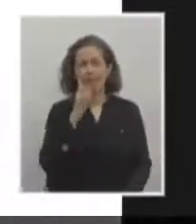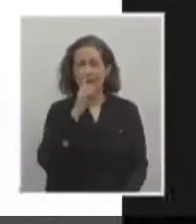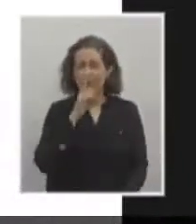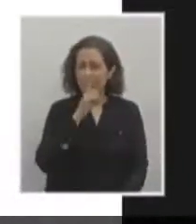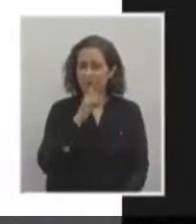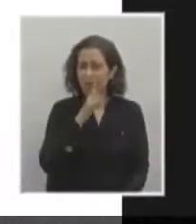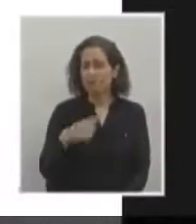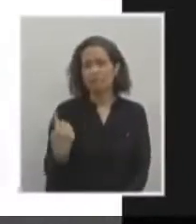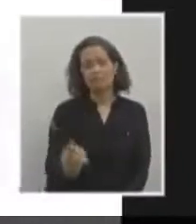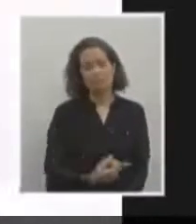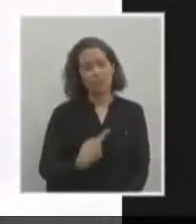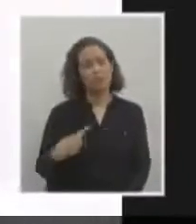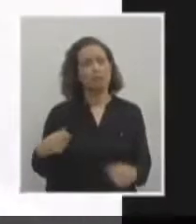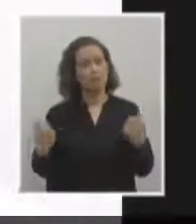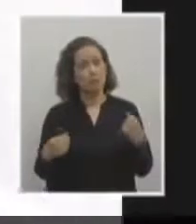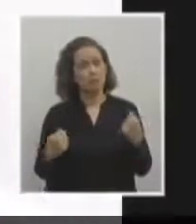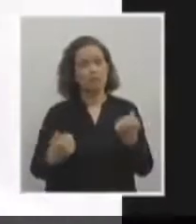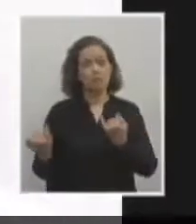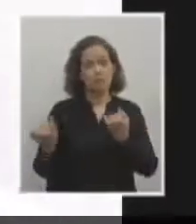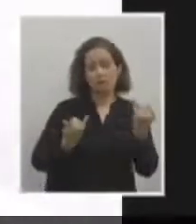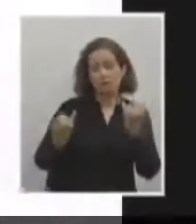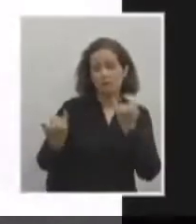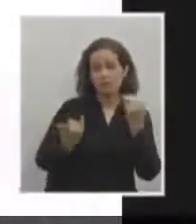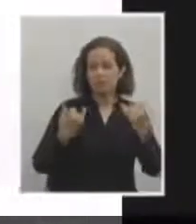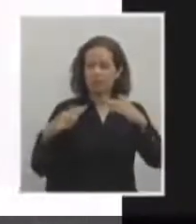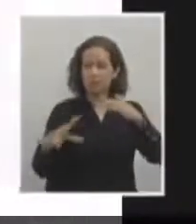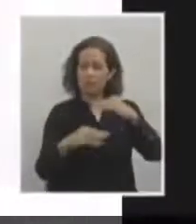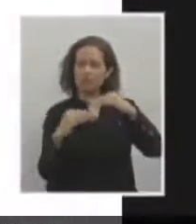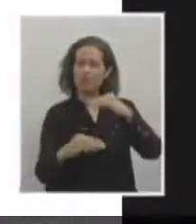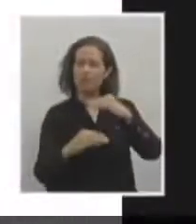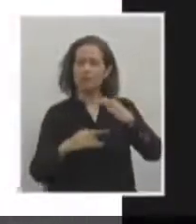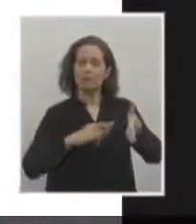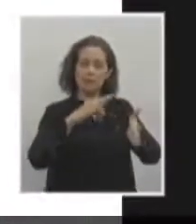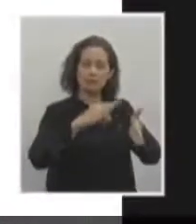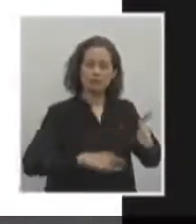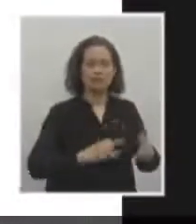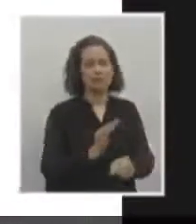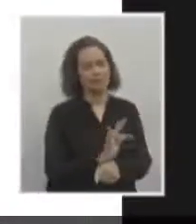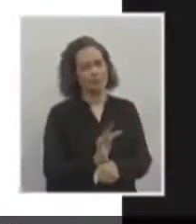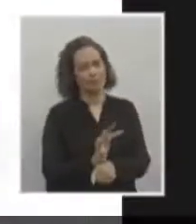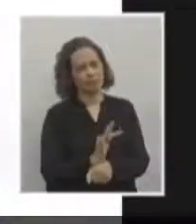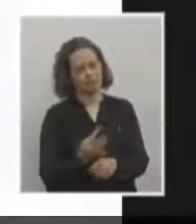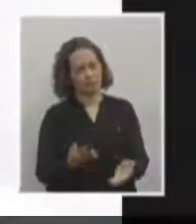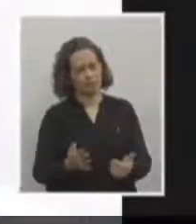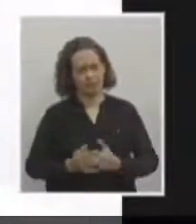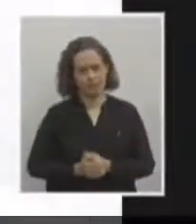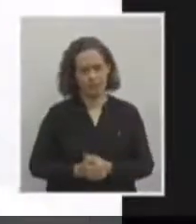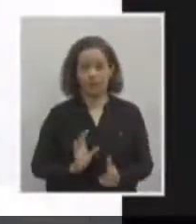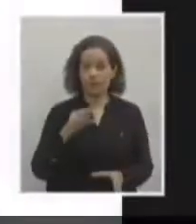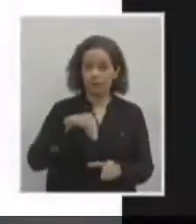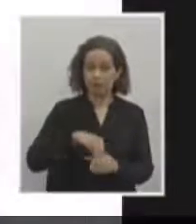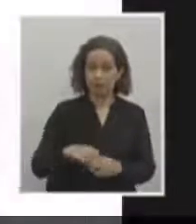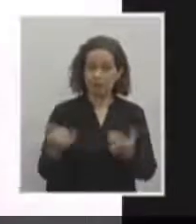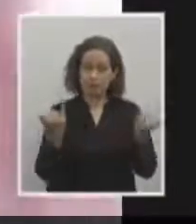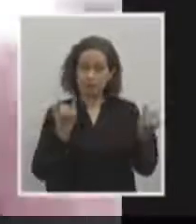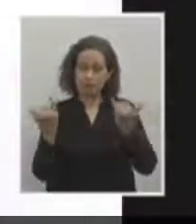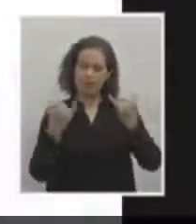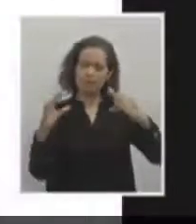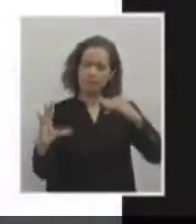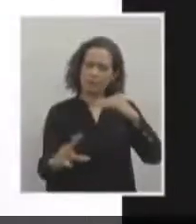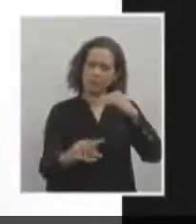fizemos umas informações complementares a essa nota técnica. Dentro dessa informação complementar,